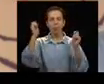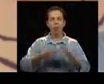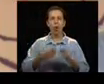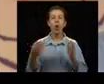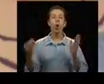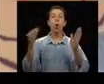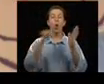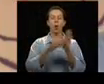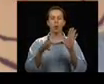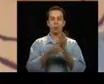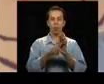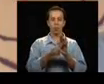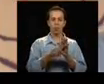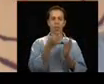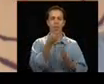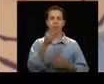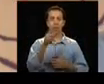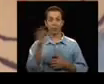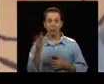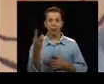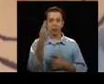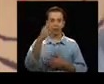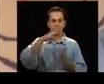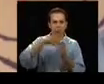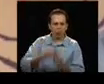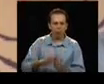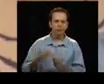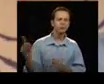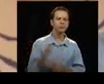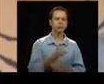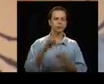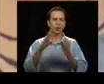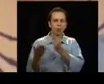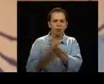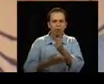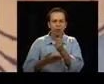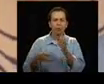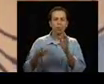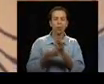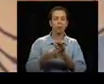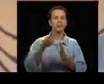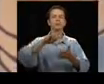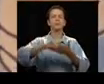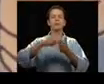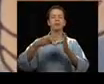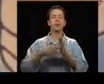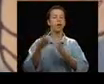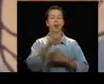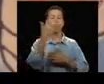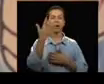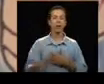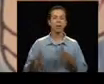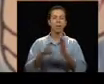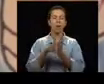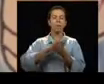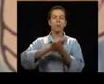colocar Paulo Freire no terceiro mundo e sectarizá-lo no terceiro mundo significa não querer